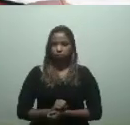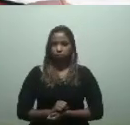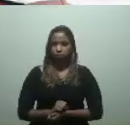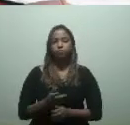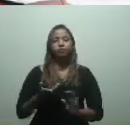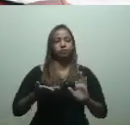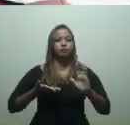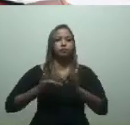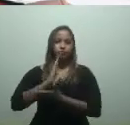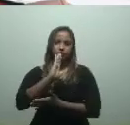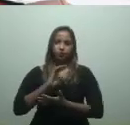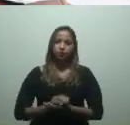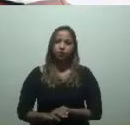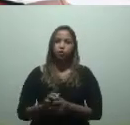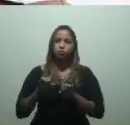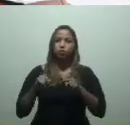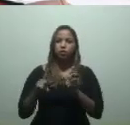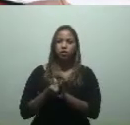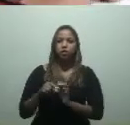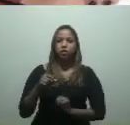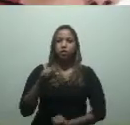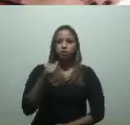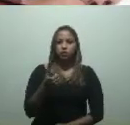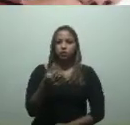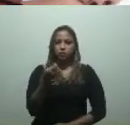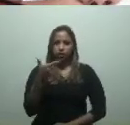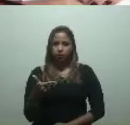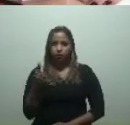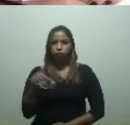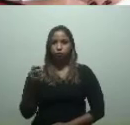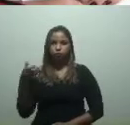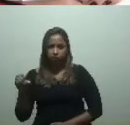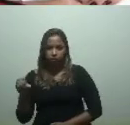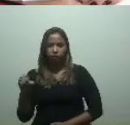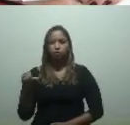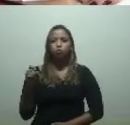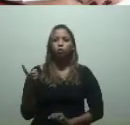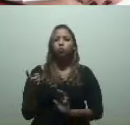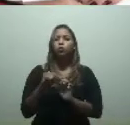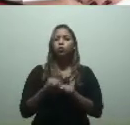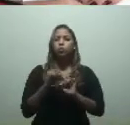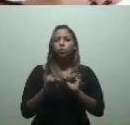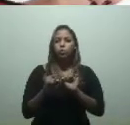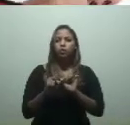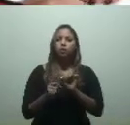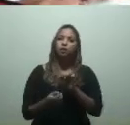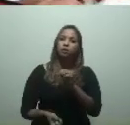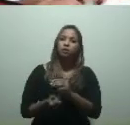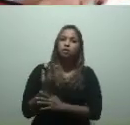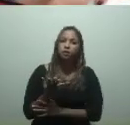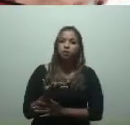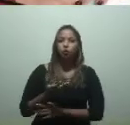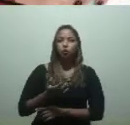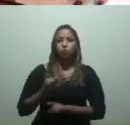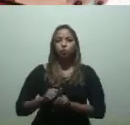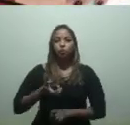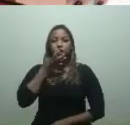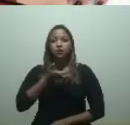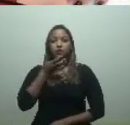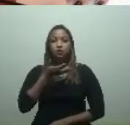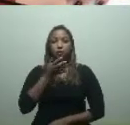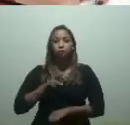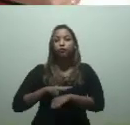Lei 162/2019, dispõe sobre a instituição do Dezembro Verde contra